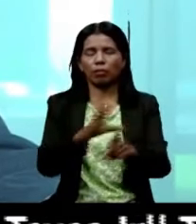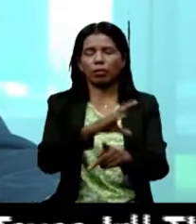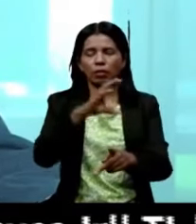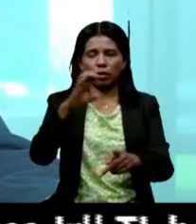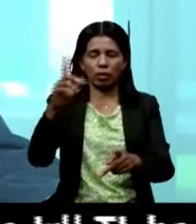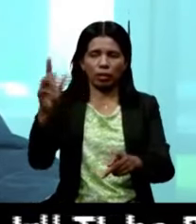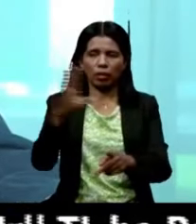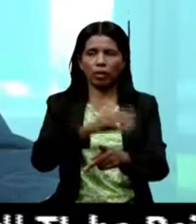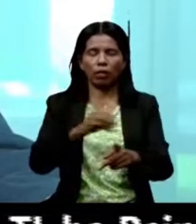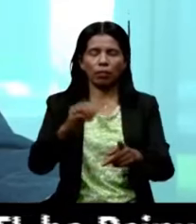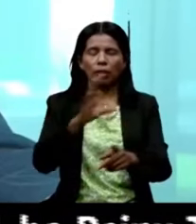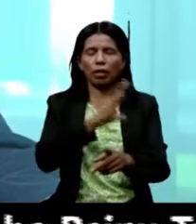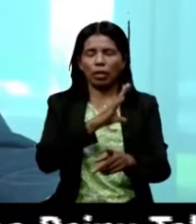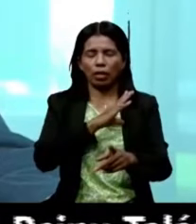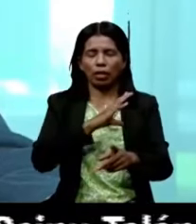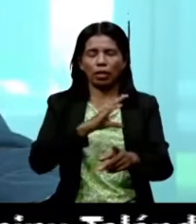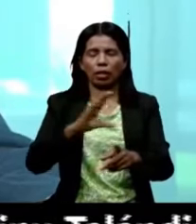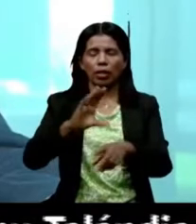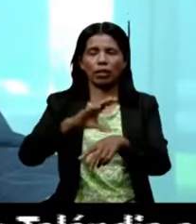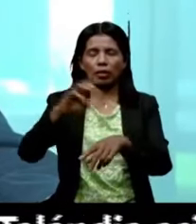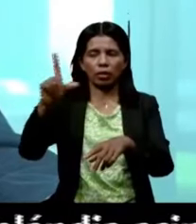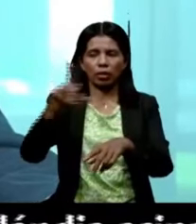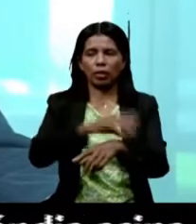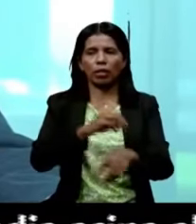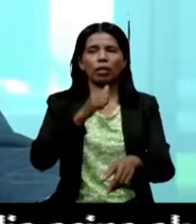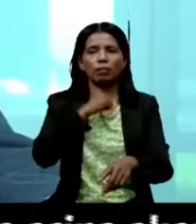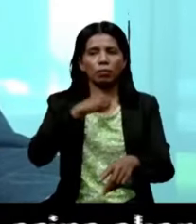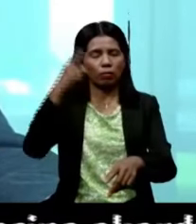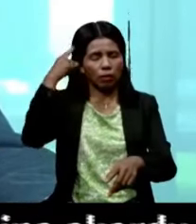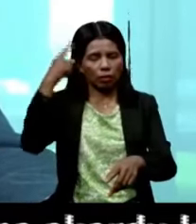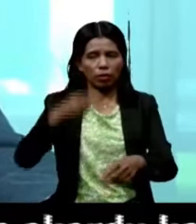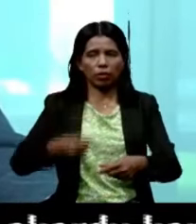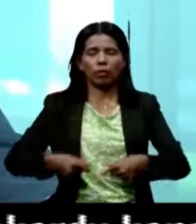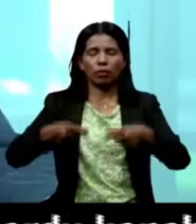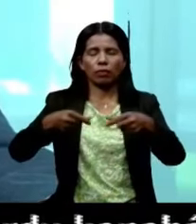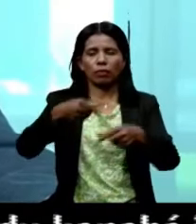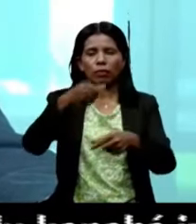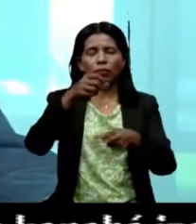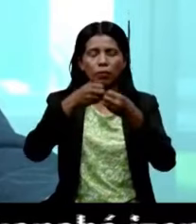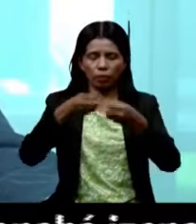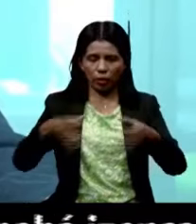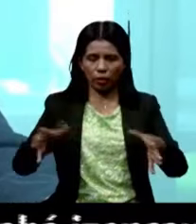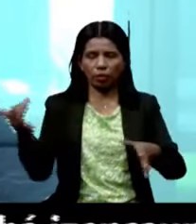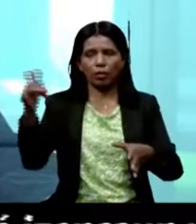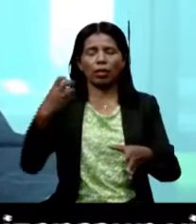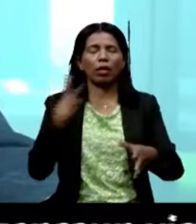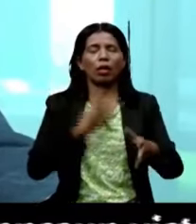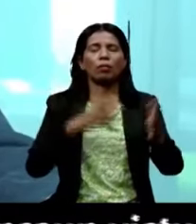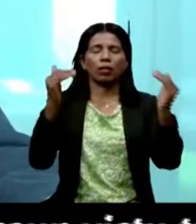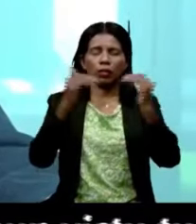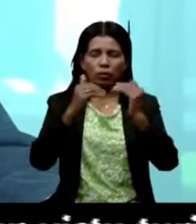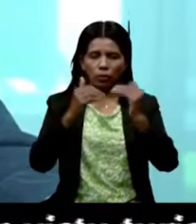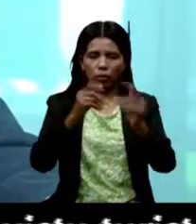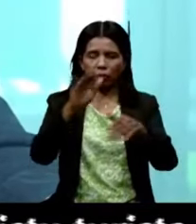sarani serbelehe ini katedral, sarani di larang bele strada amu papa seliu sefa uben sampa sira. Nema kohi nami runia una autoridade dili